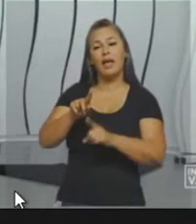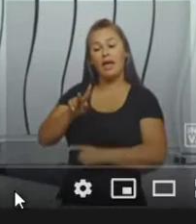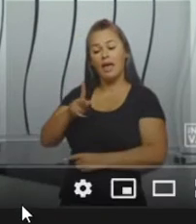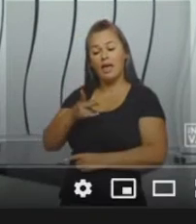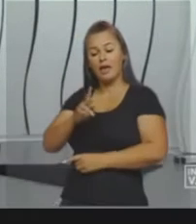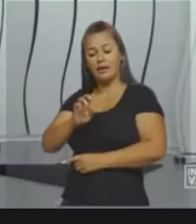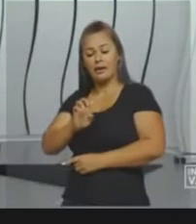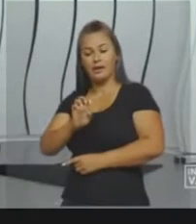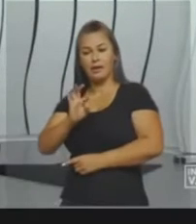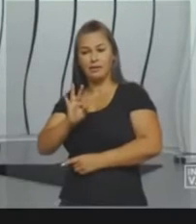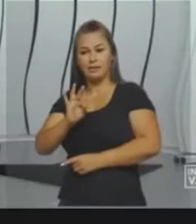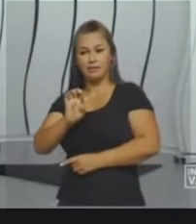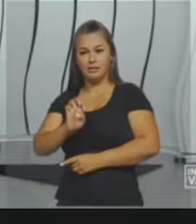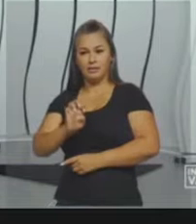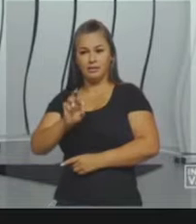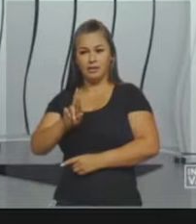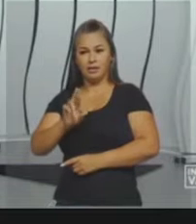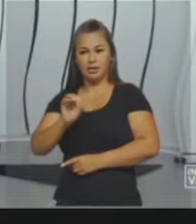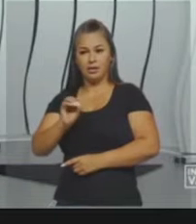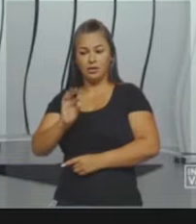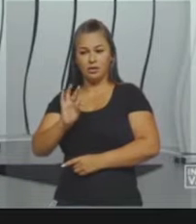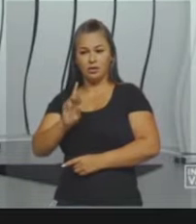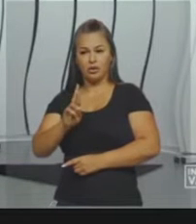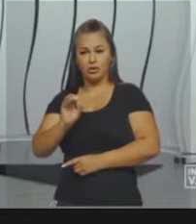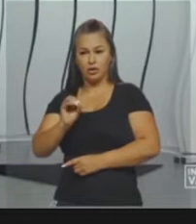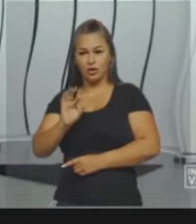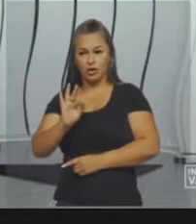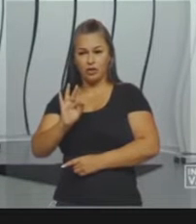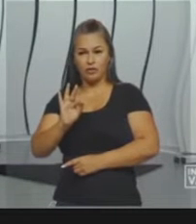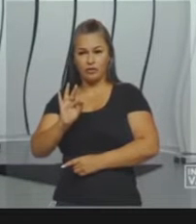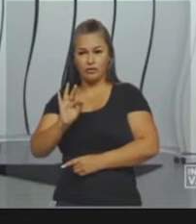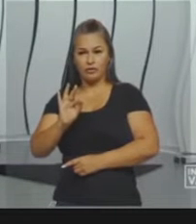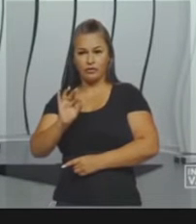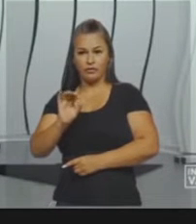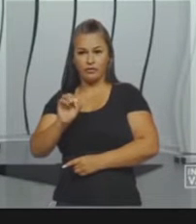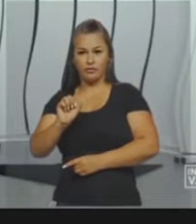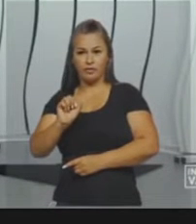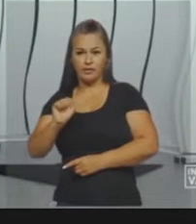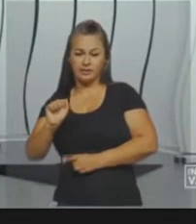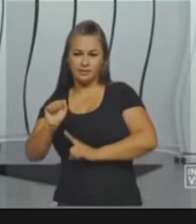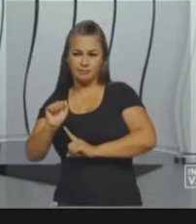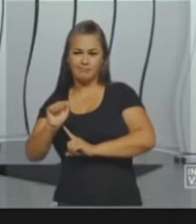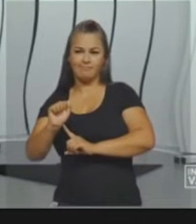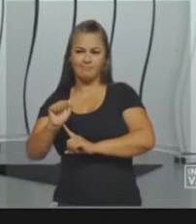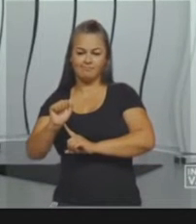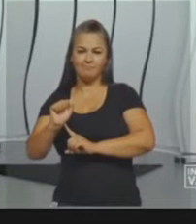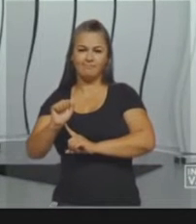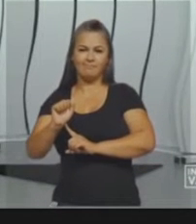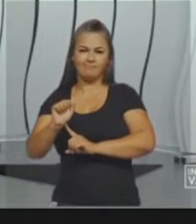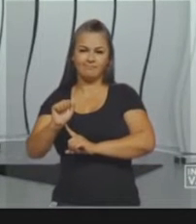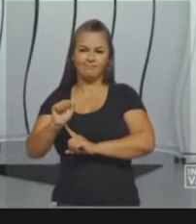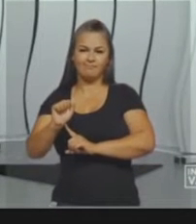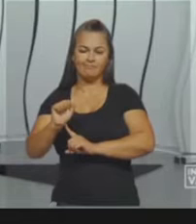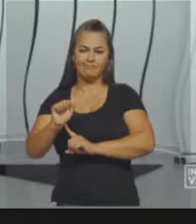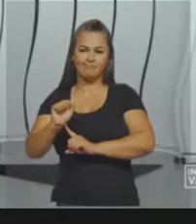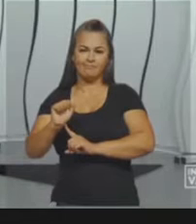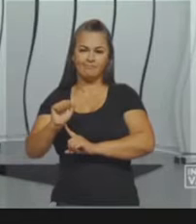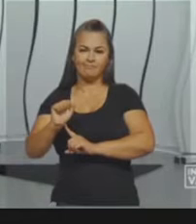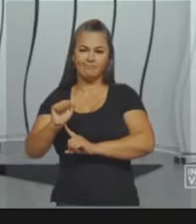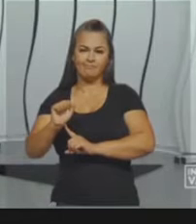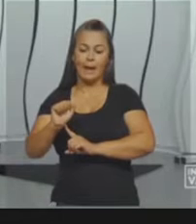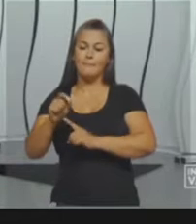heterotróficas, que são a maioria. A maioria das bactérias, então, são heterótrofas ou heterotróficas. Quer dizer que